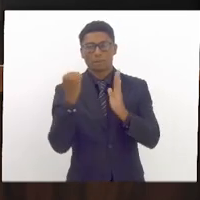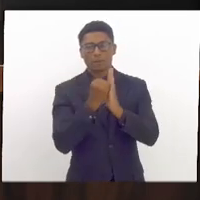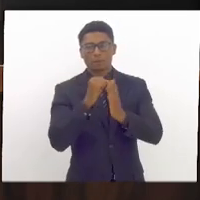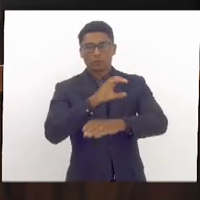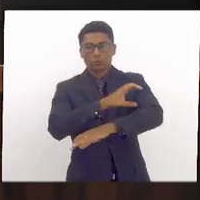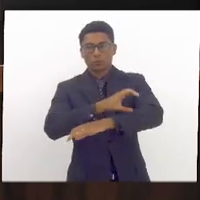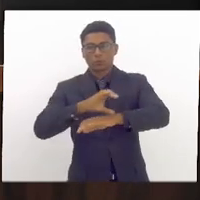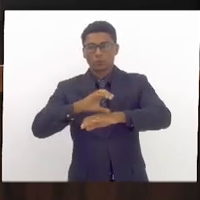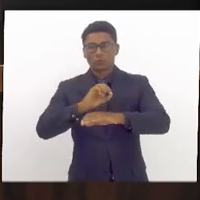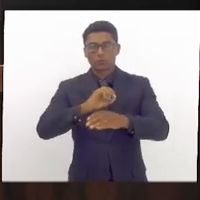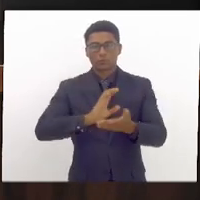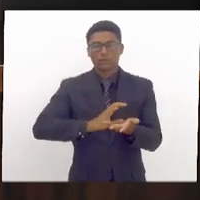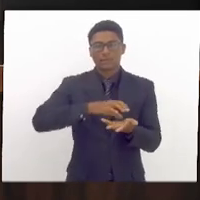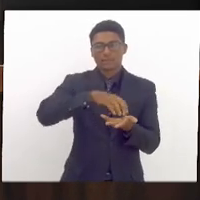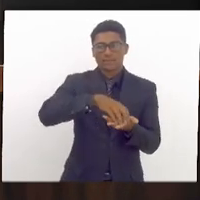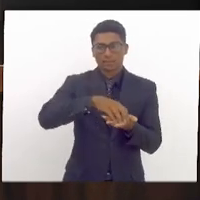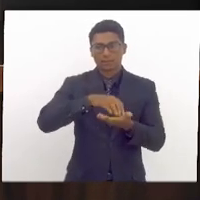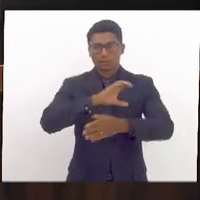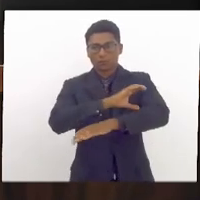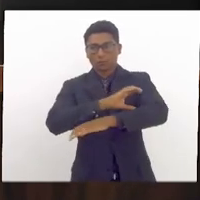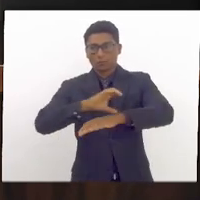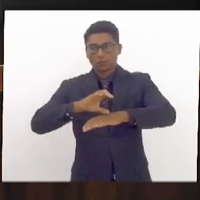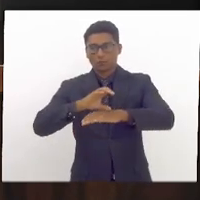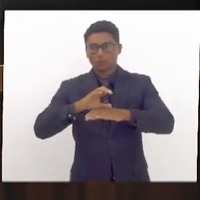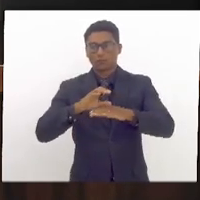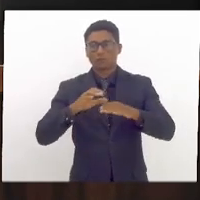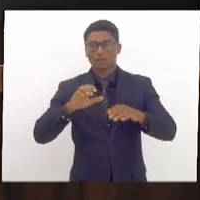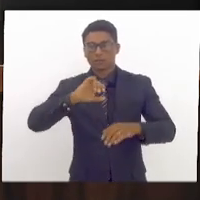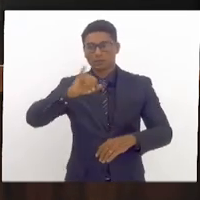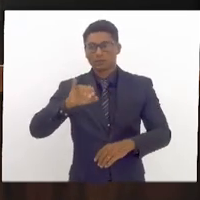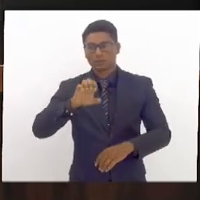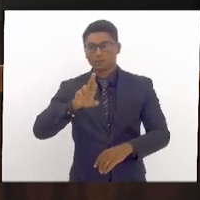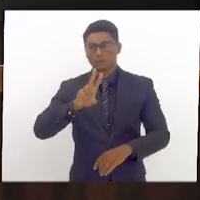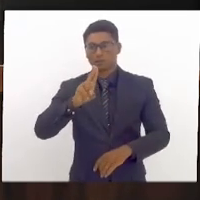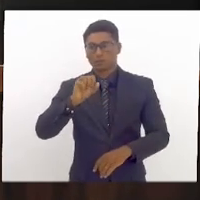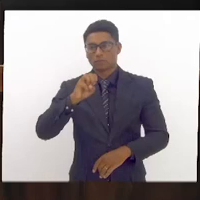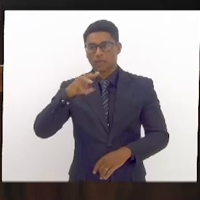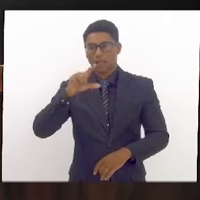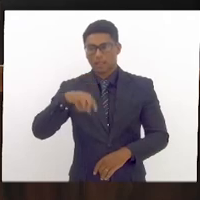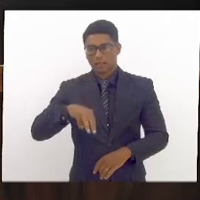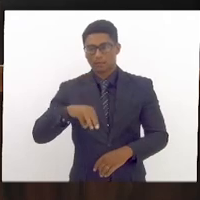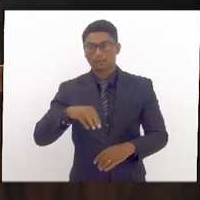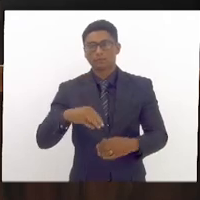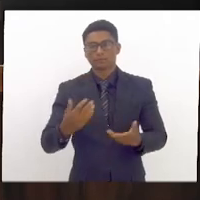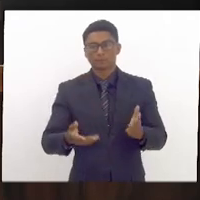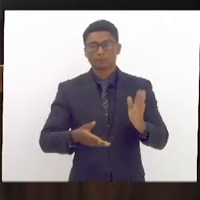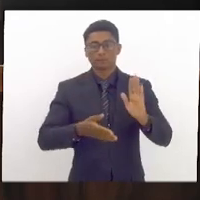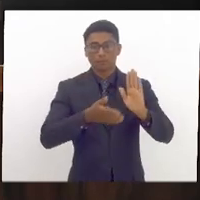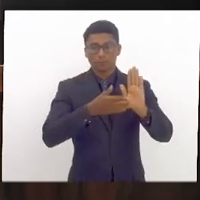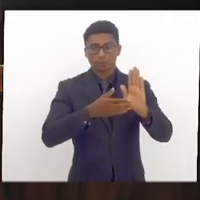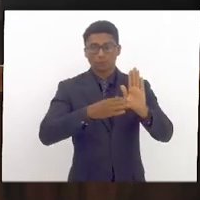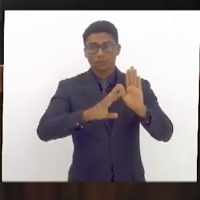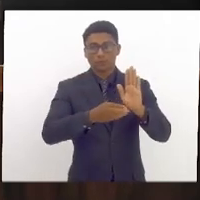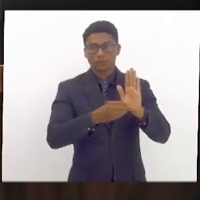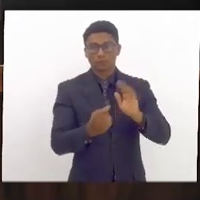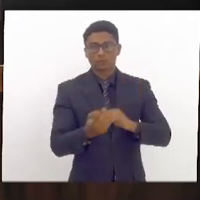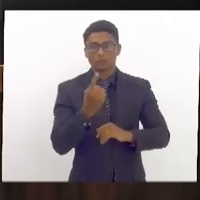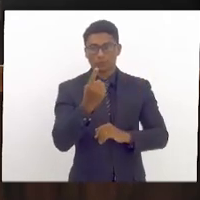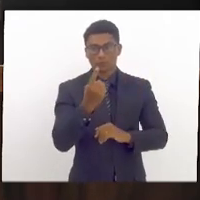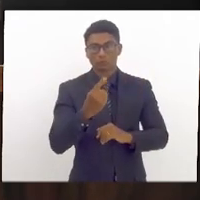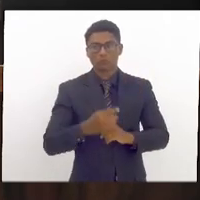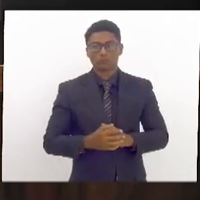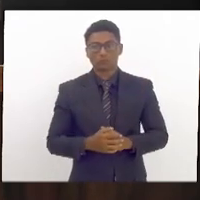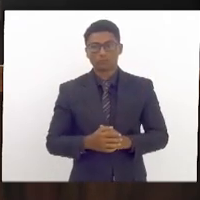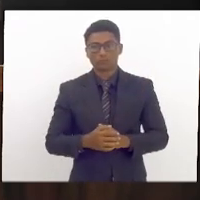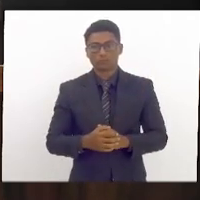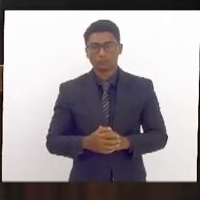Janeiro, Centro Cultural Jerusalém. Em discussão, não havendo quem queira discutir, encerrar a discussão, a presente proposta recebeu uma emenda. Em segunda